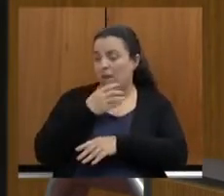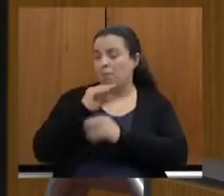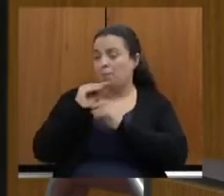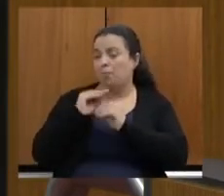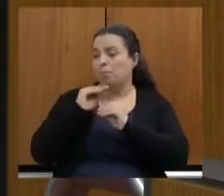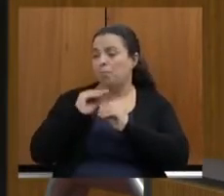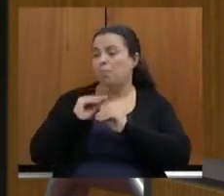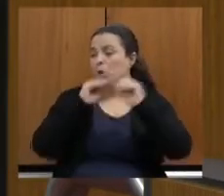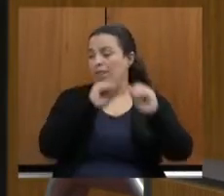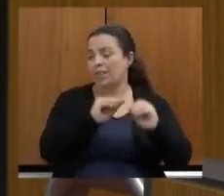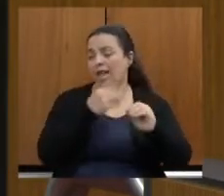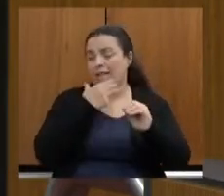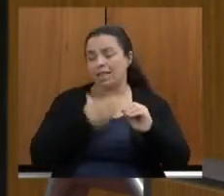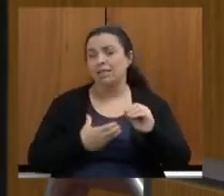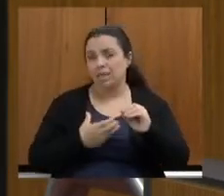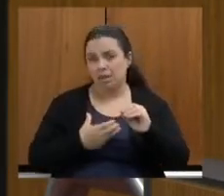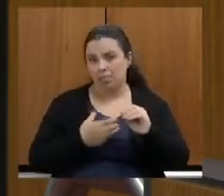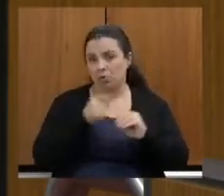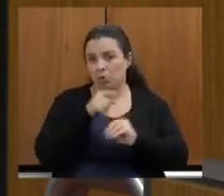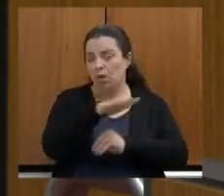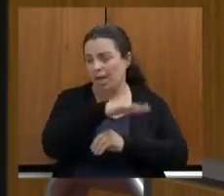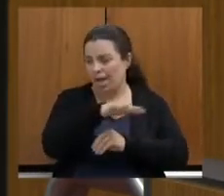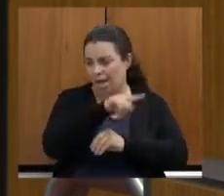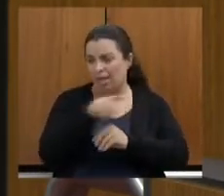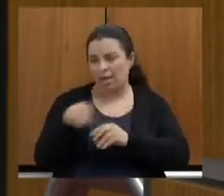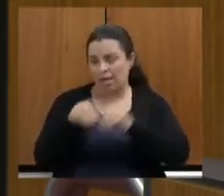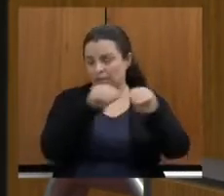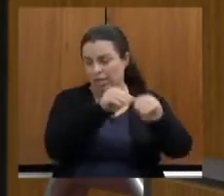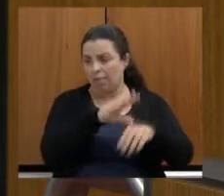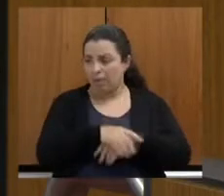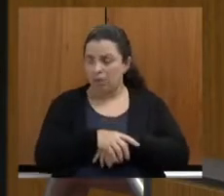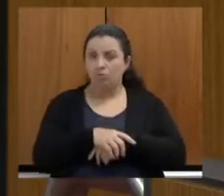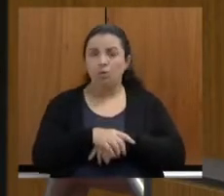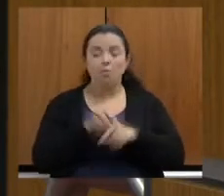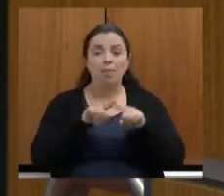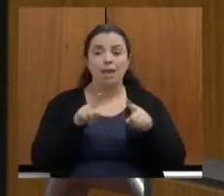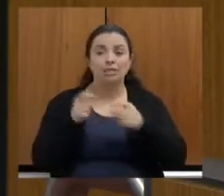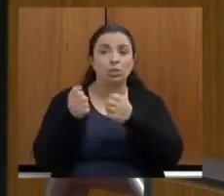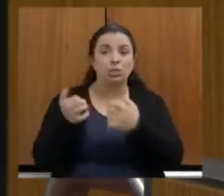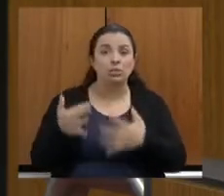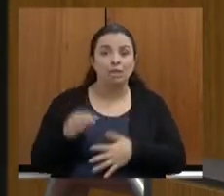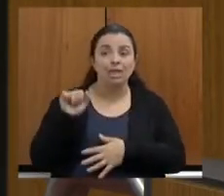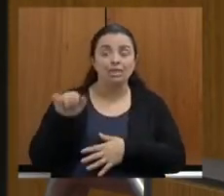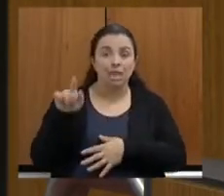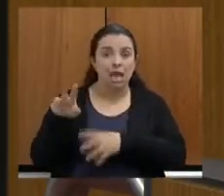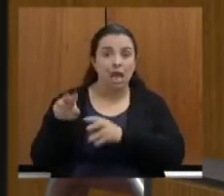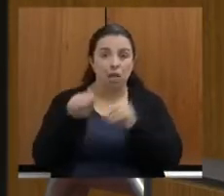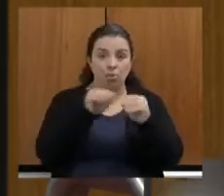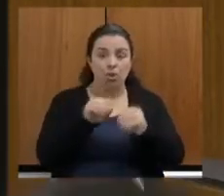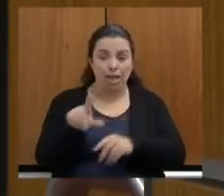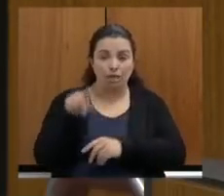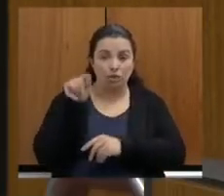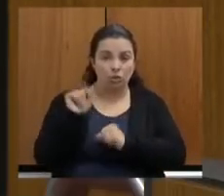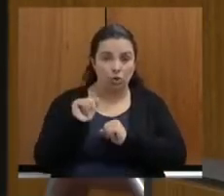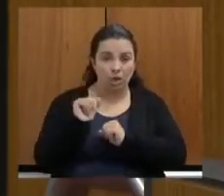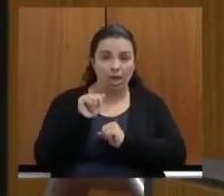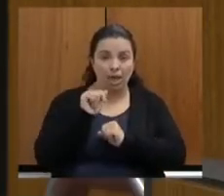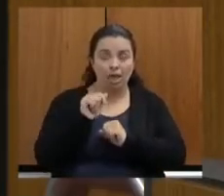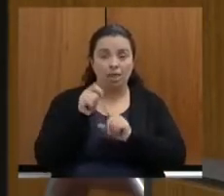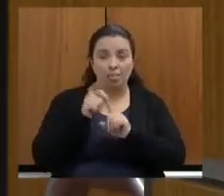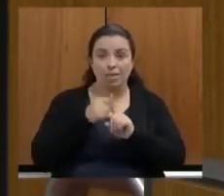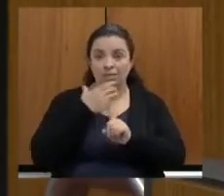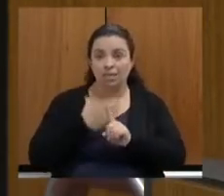assentamento Mas não fala para a família não explica para Fa o que a família optando em mudar para sua casa em